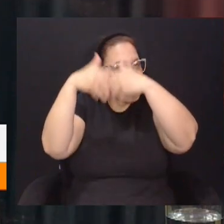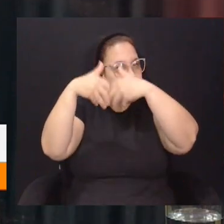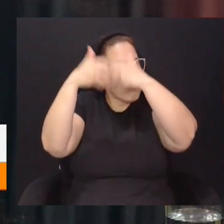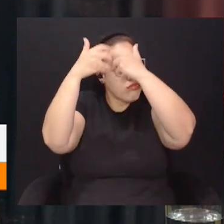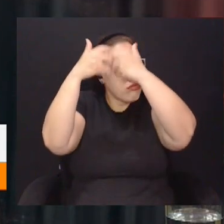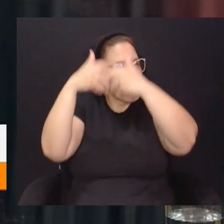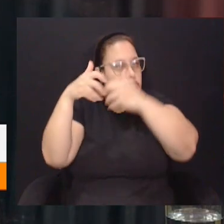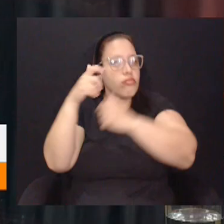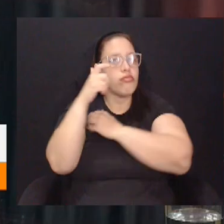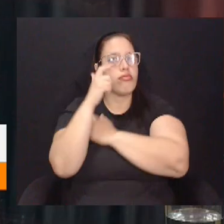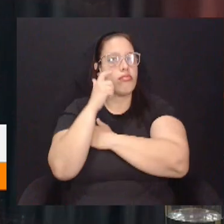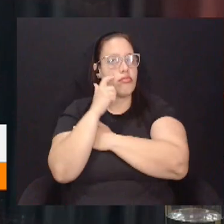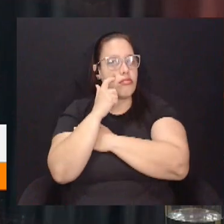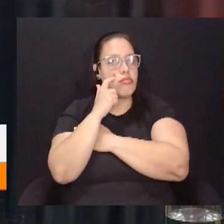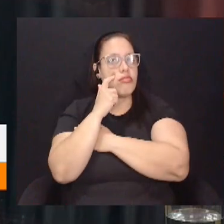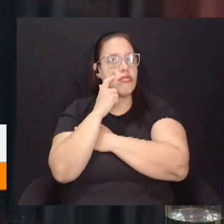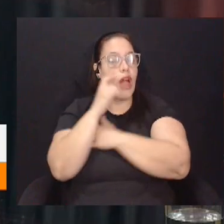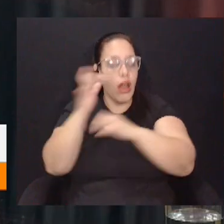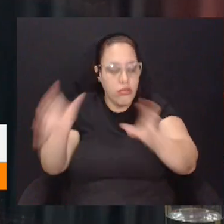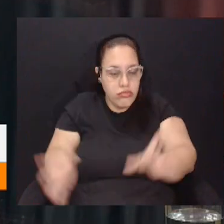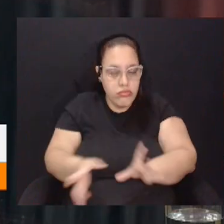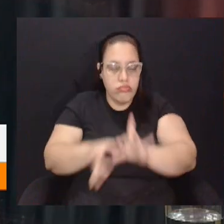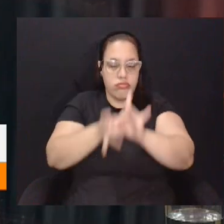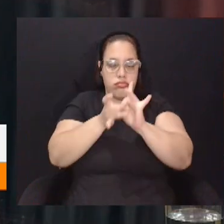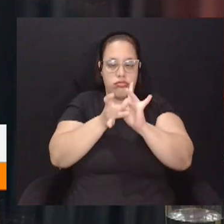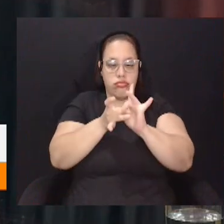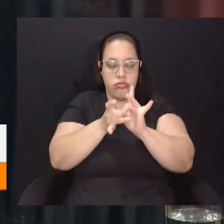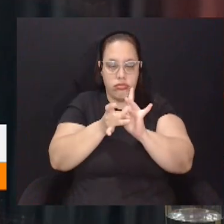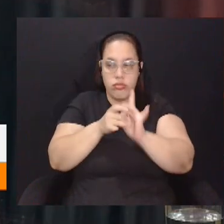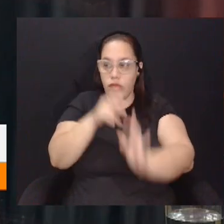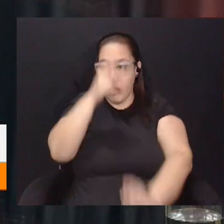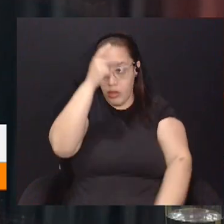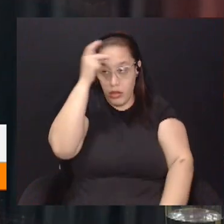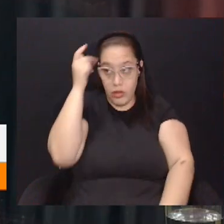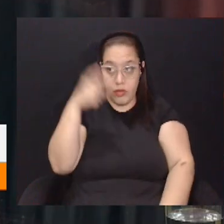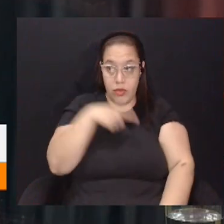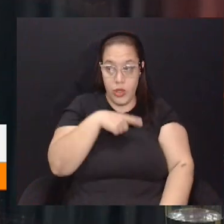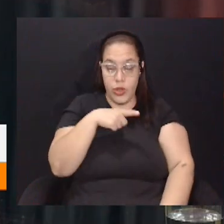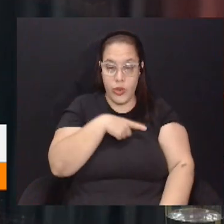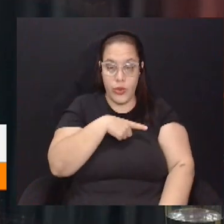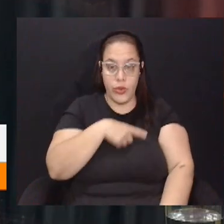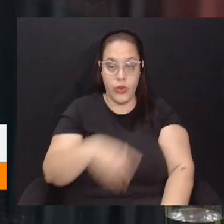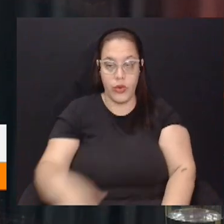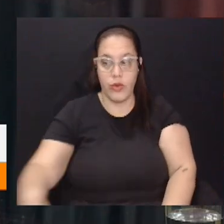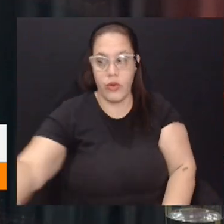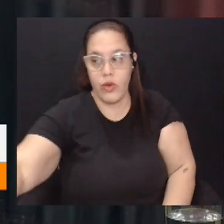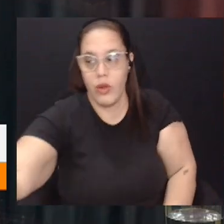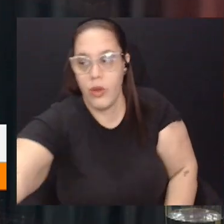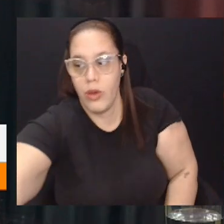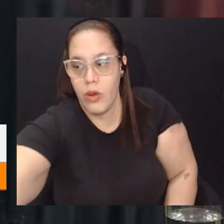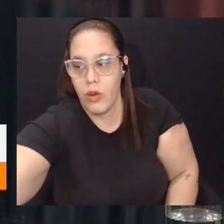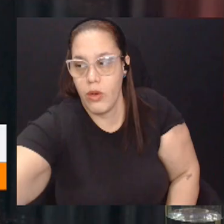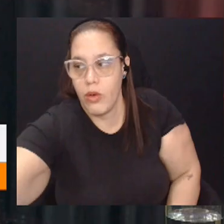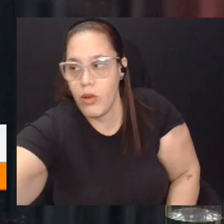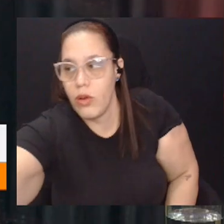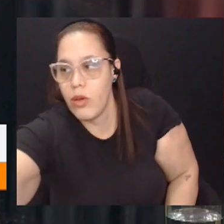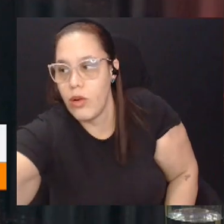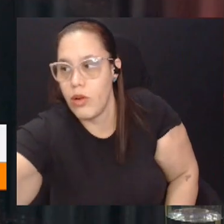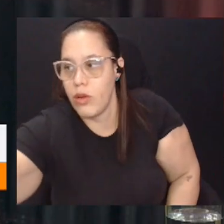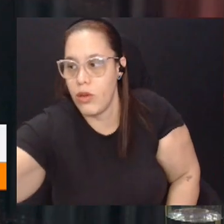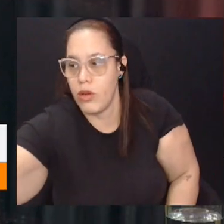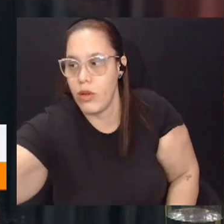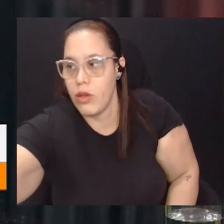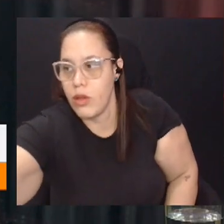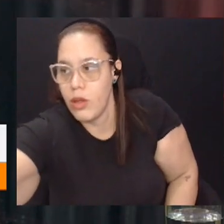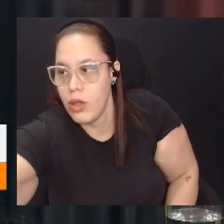esses vínculos, né, que as pessoas tenham algo de fato importante em mente, que elas